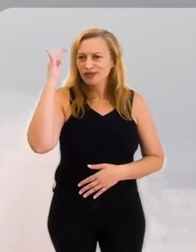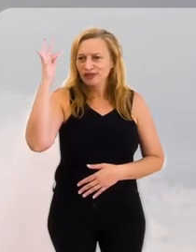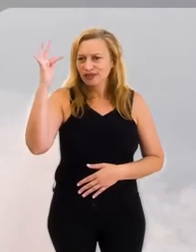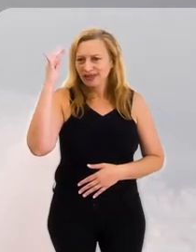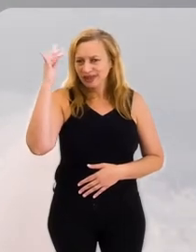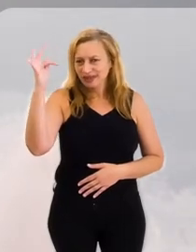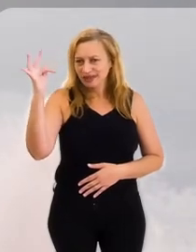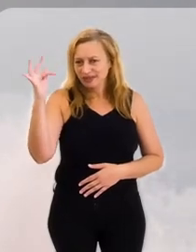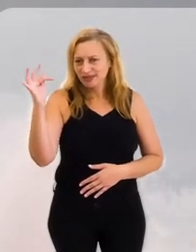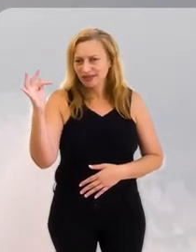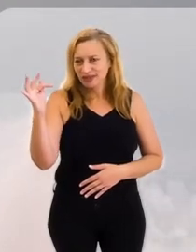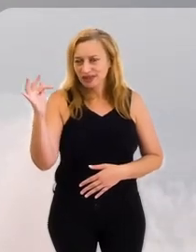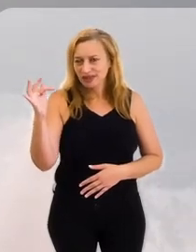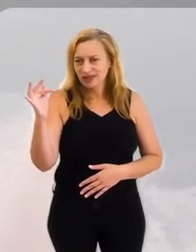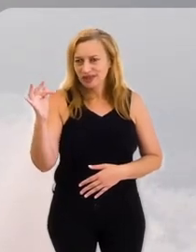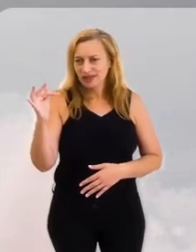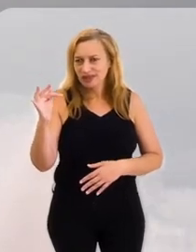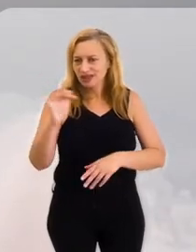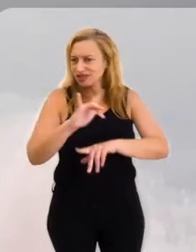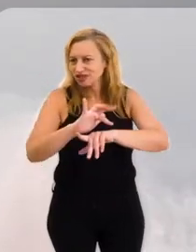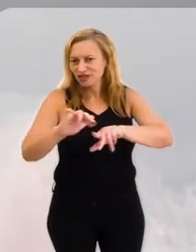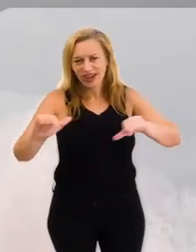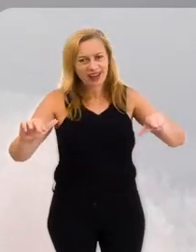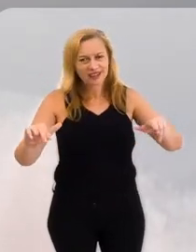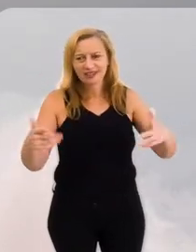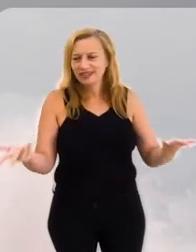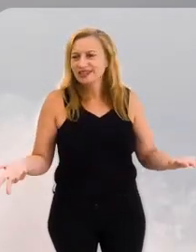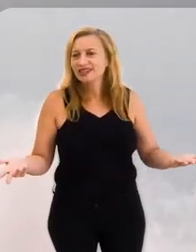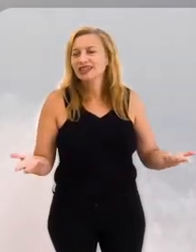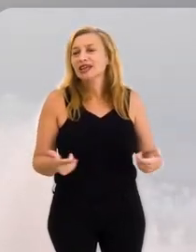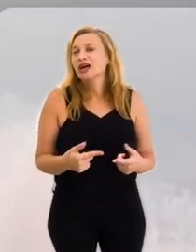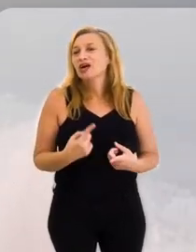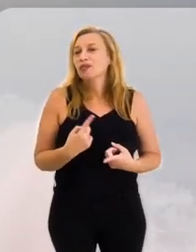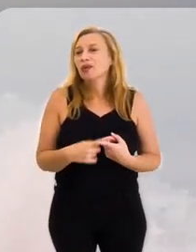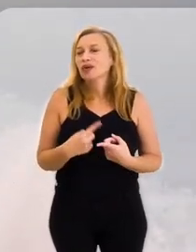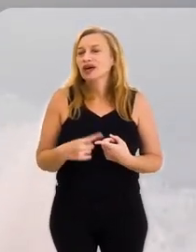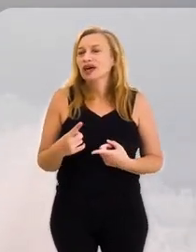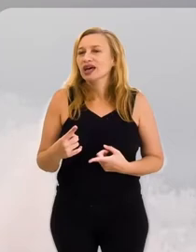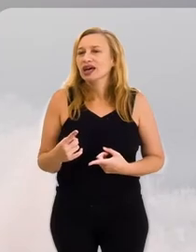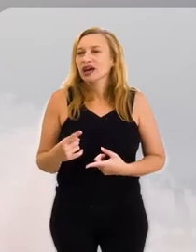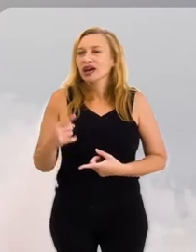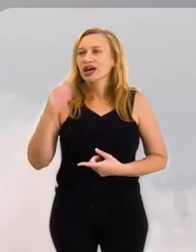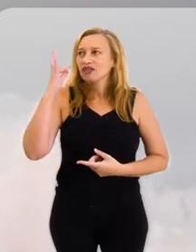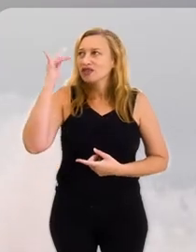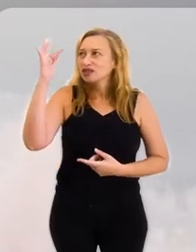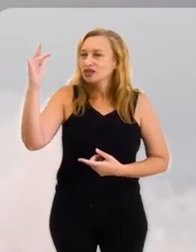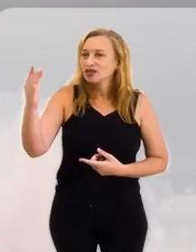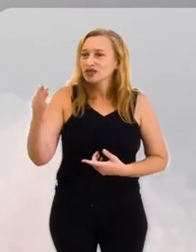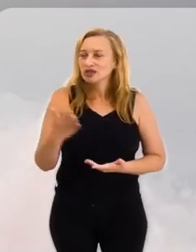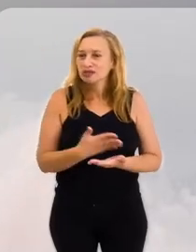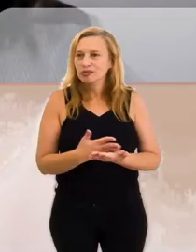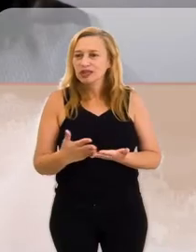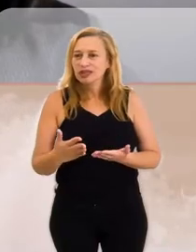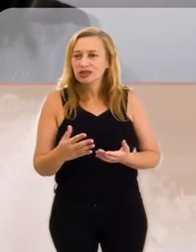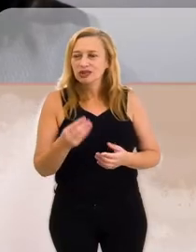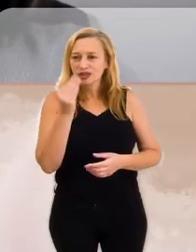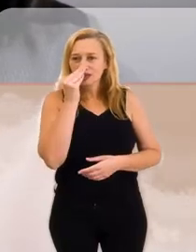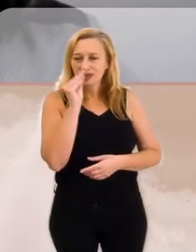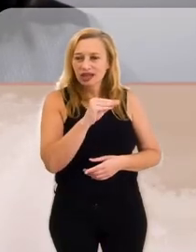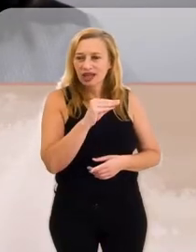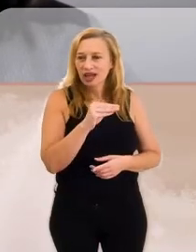filosofia exatamente requintadas externas o pintado não é porque quando se a gente resolver esse ignorar